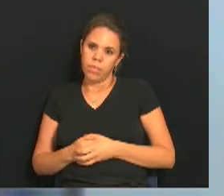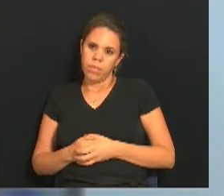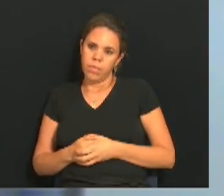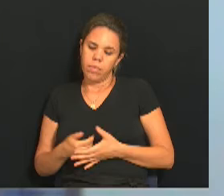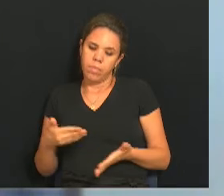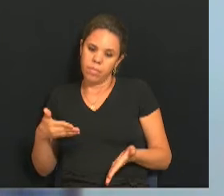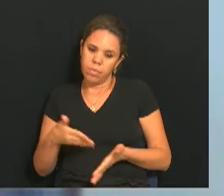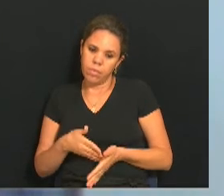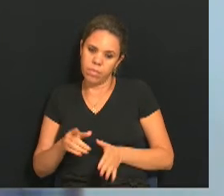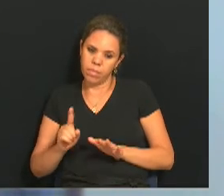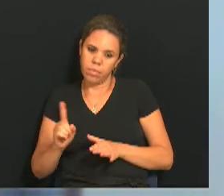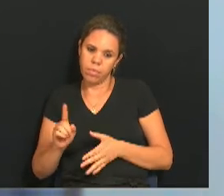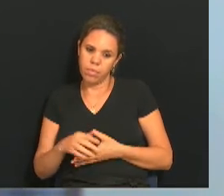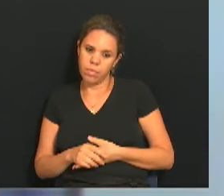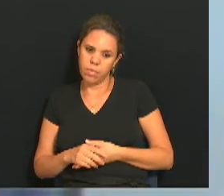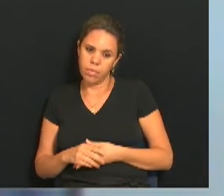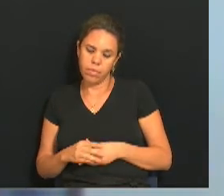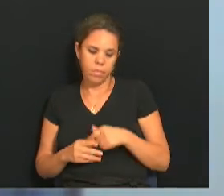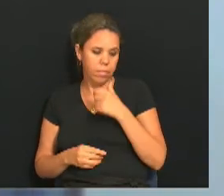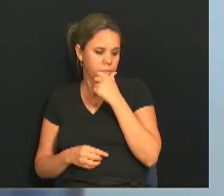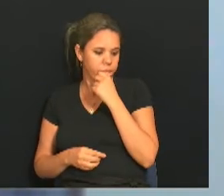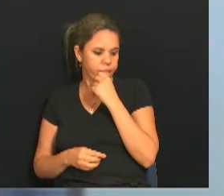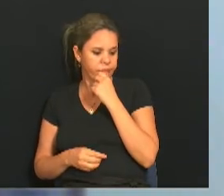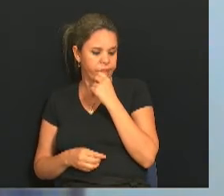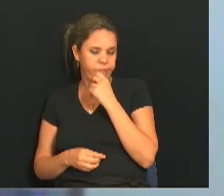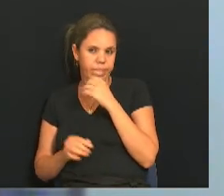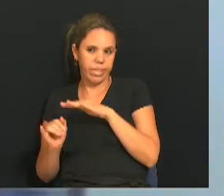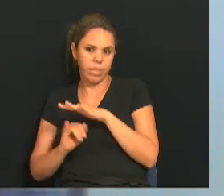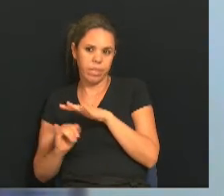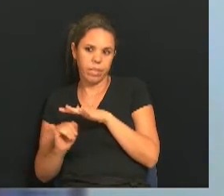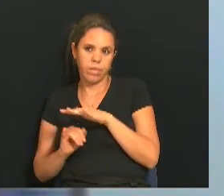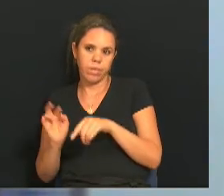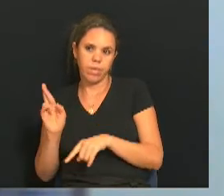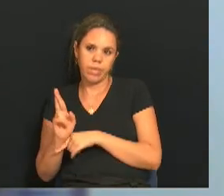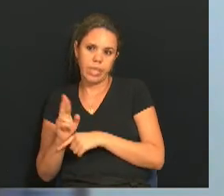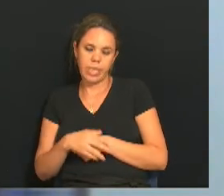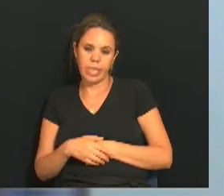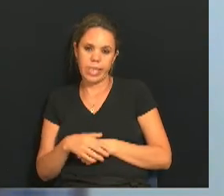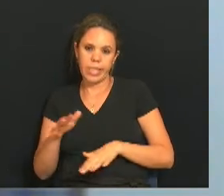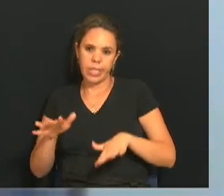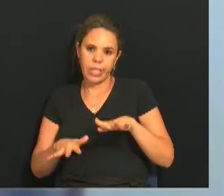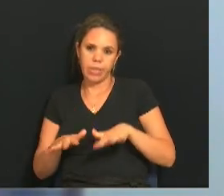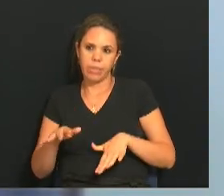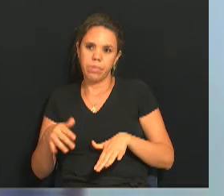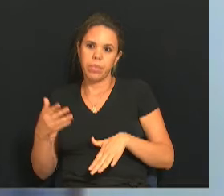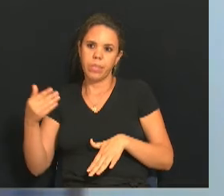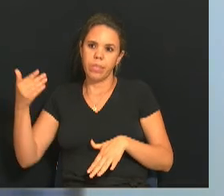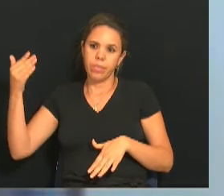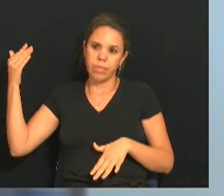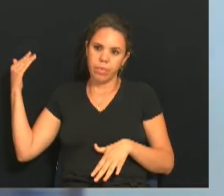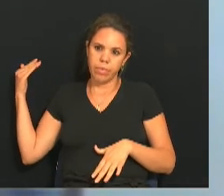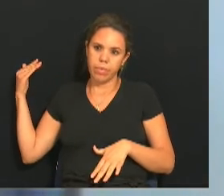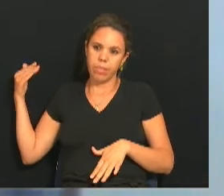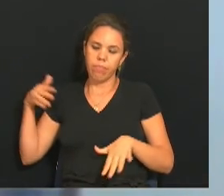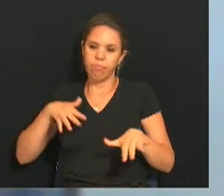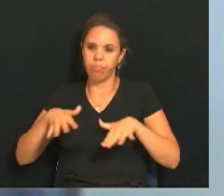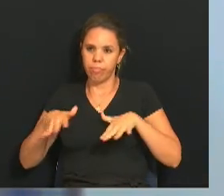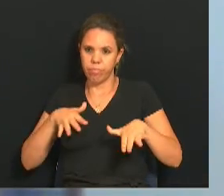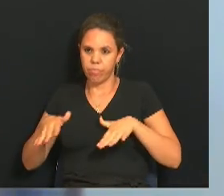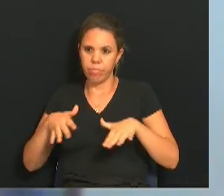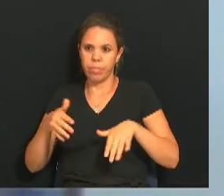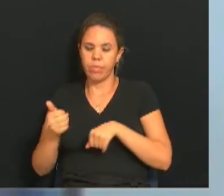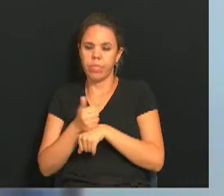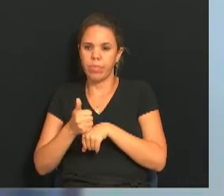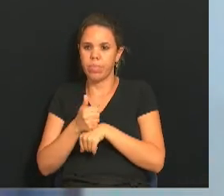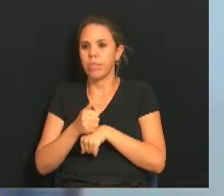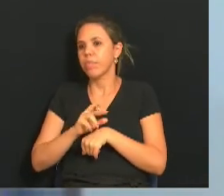possibilite a cadeira a entidades que hoje são representativas, que talvez fossem à época, movimentos e segmentos não fossem à